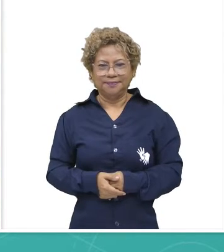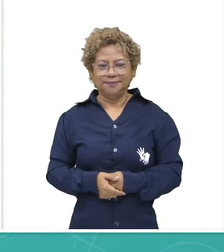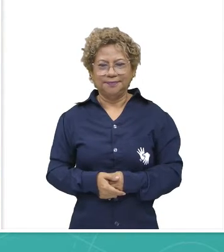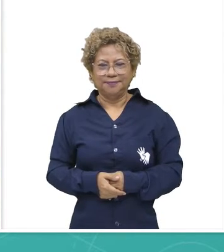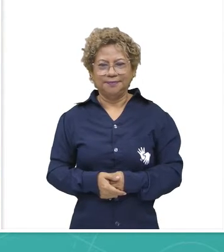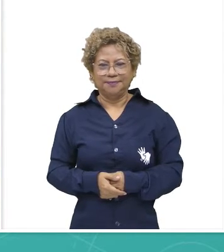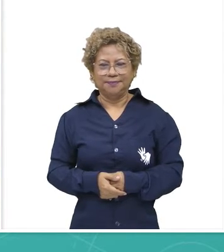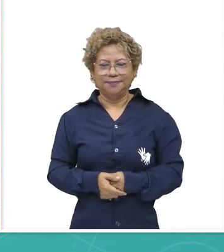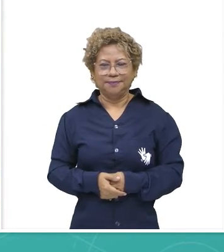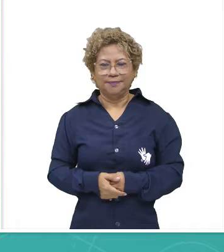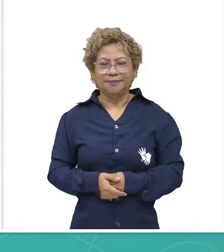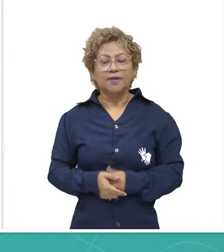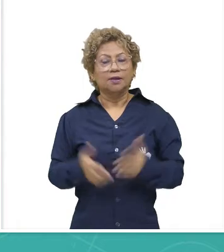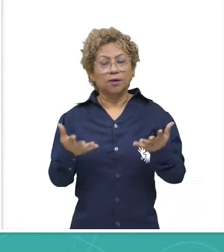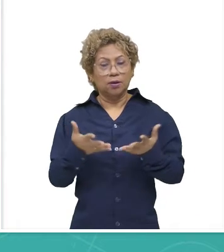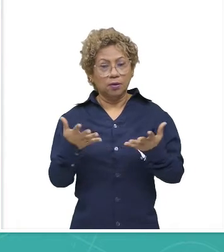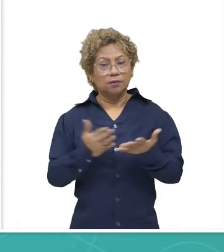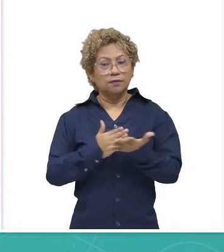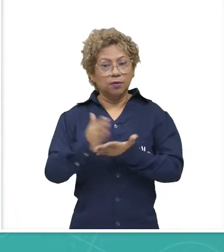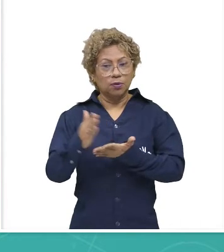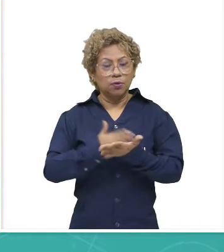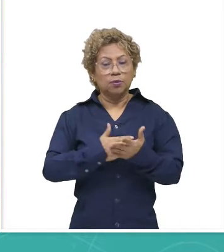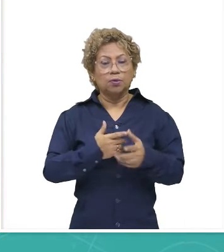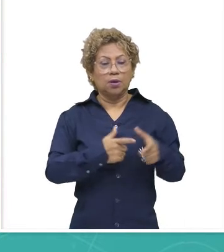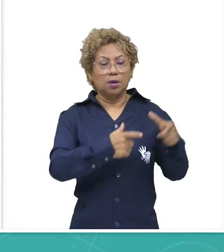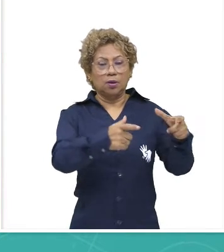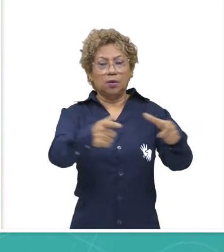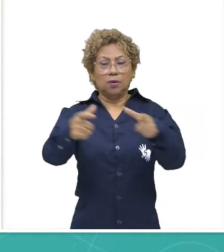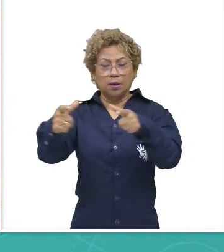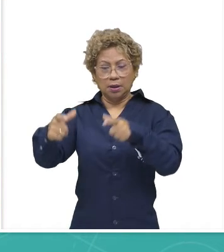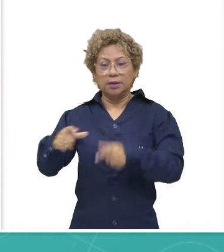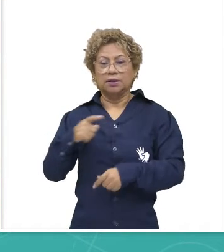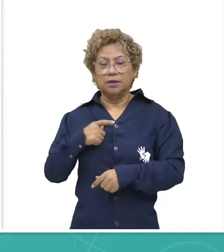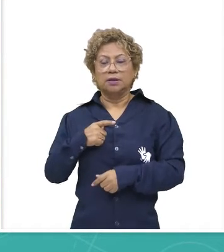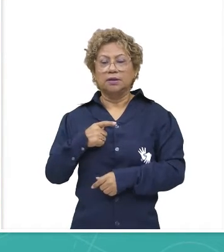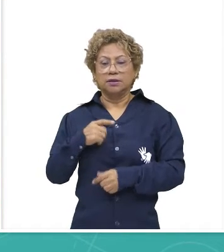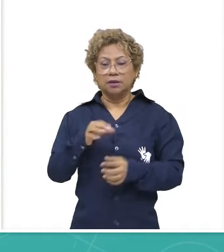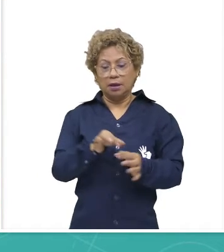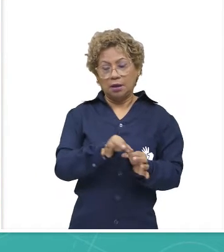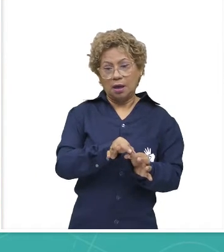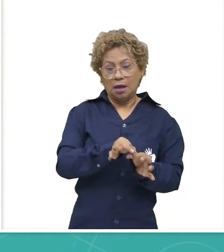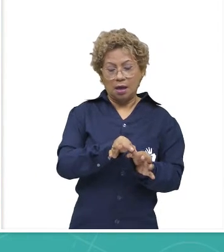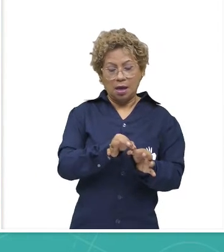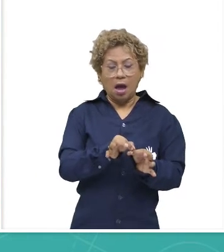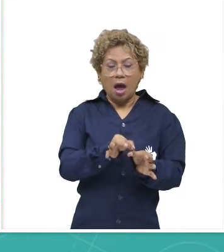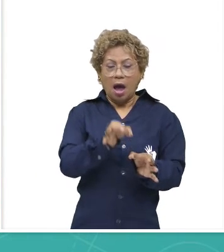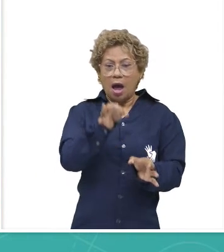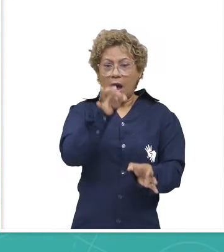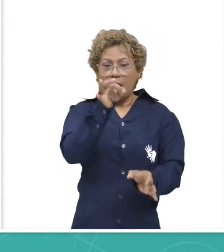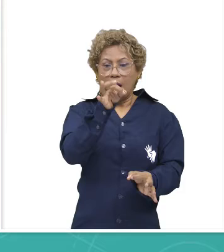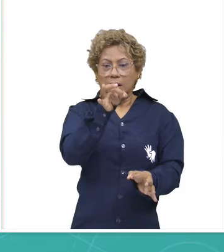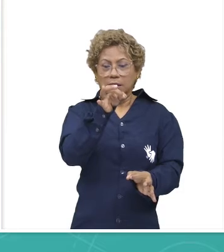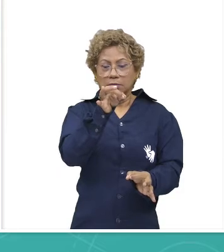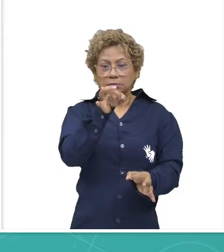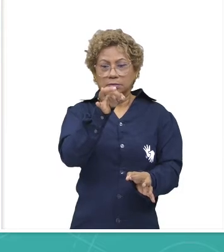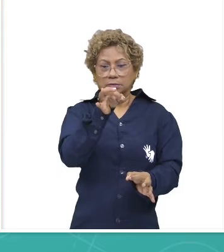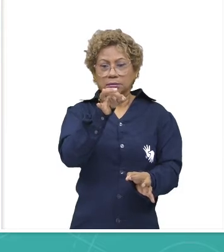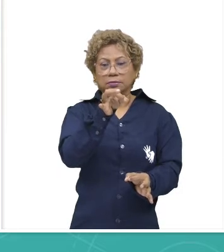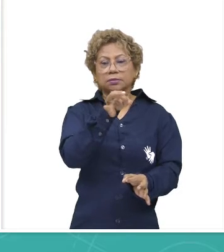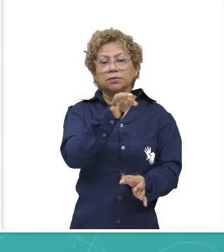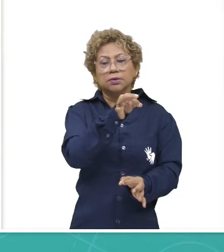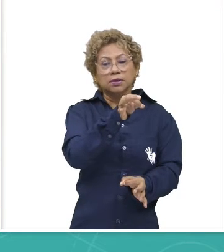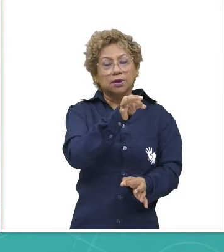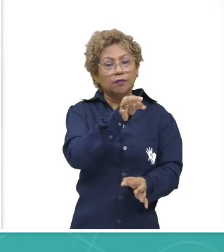a seguir ver algumas localizações que têm altitudes diferentes. E reparem que a altitude, gente,